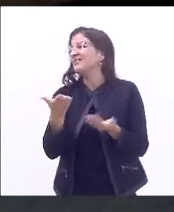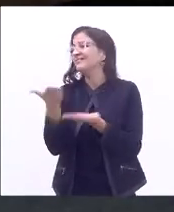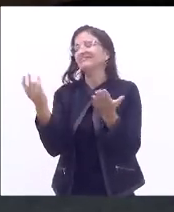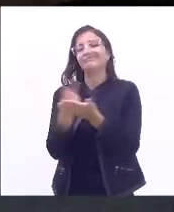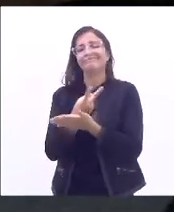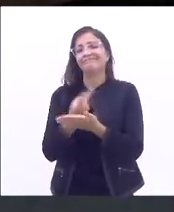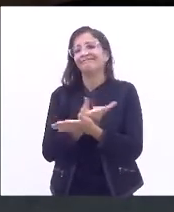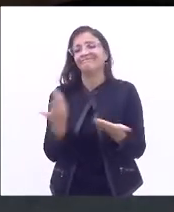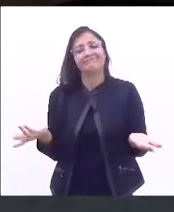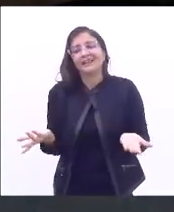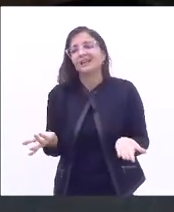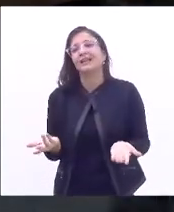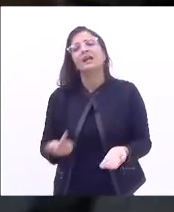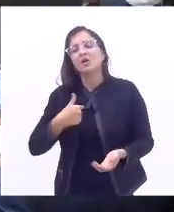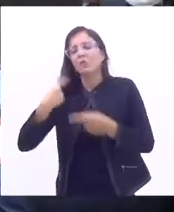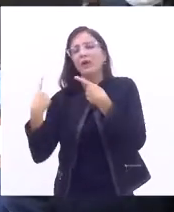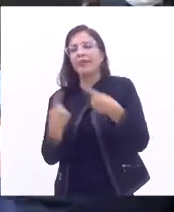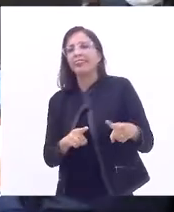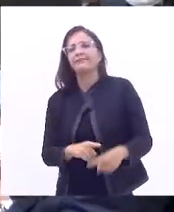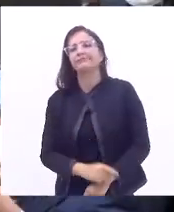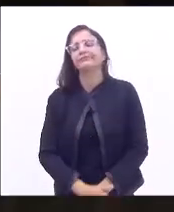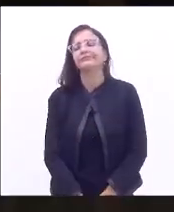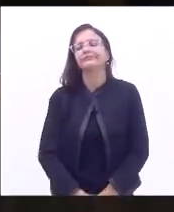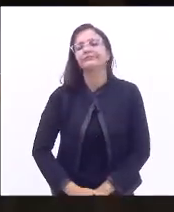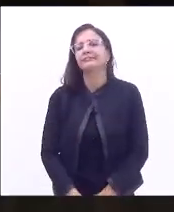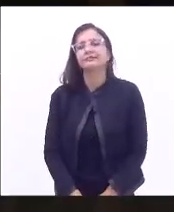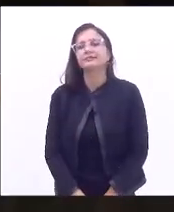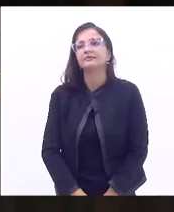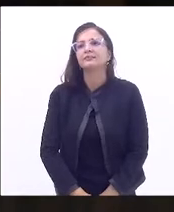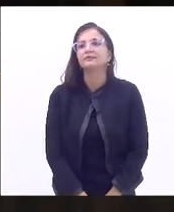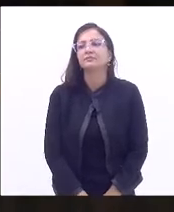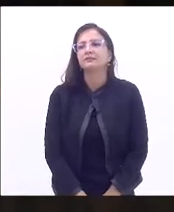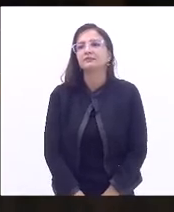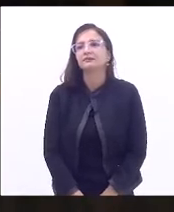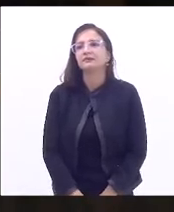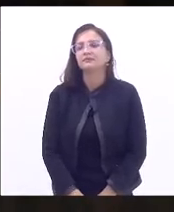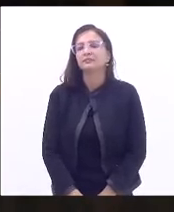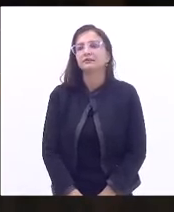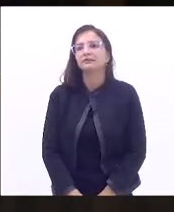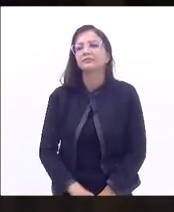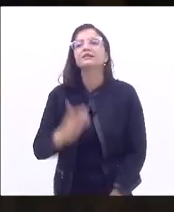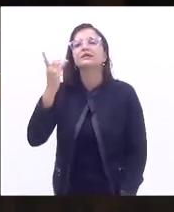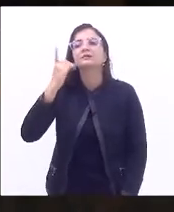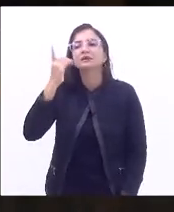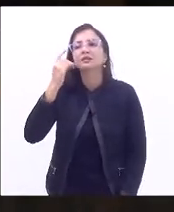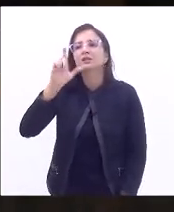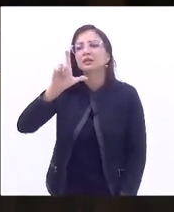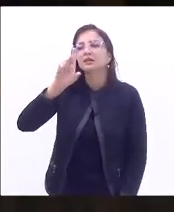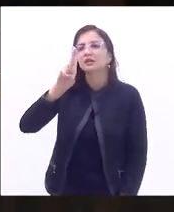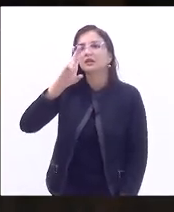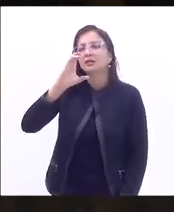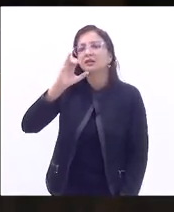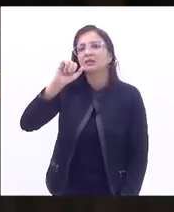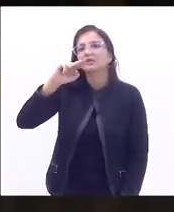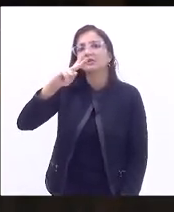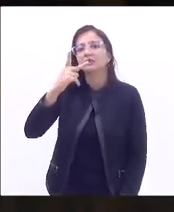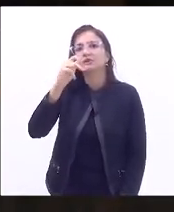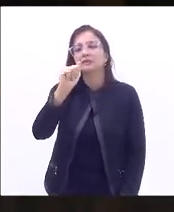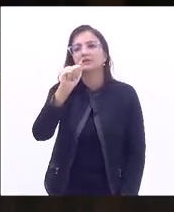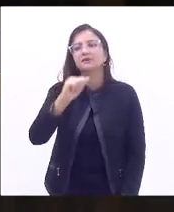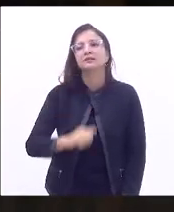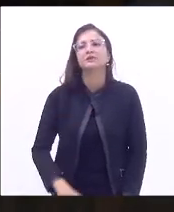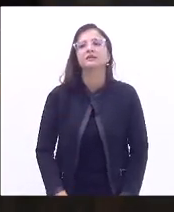nesse caso, é contrário à matéria. Deputada Lucinha, depois eu vou me inscrever para encaminhar pelo PT, para restabelecer a verdade,